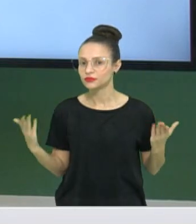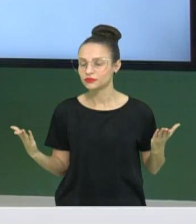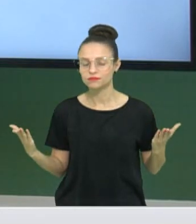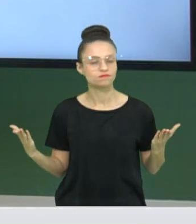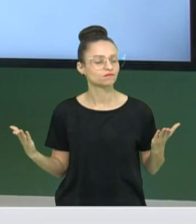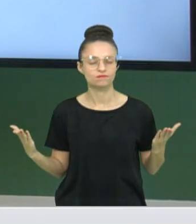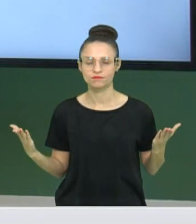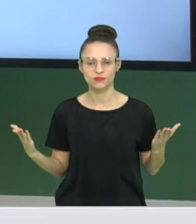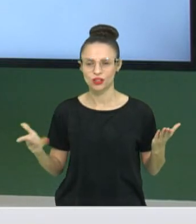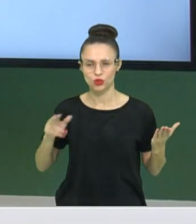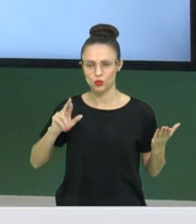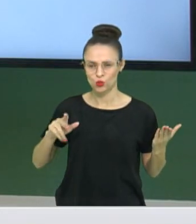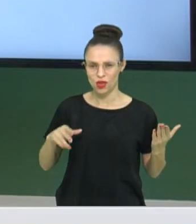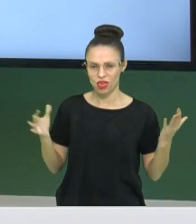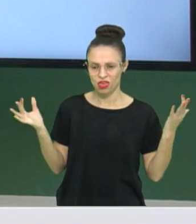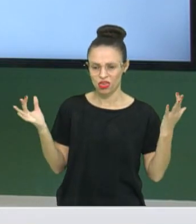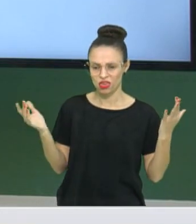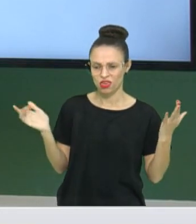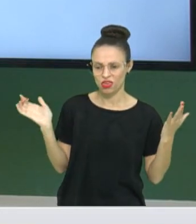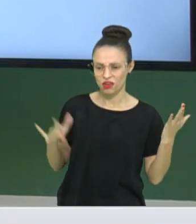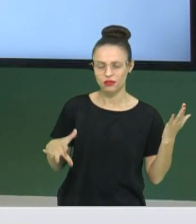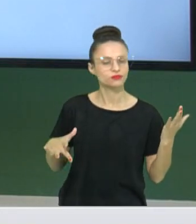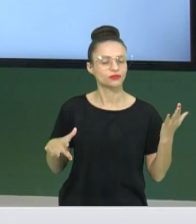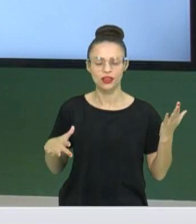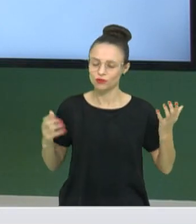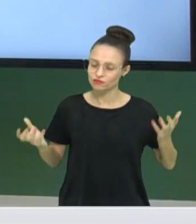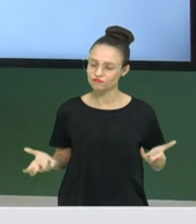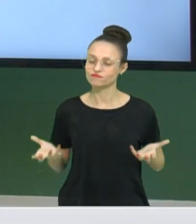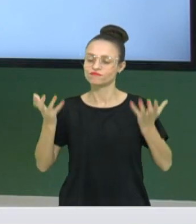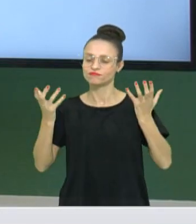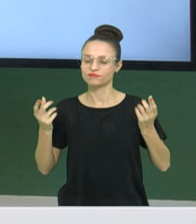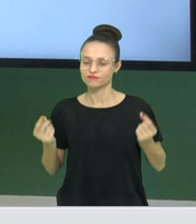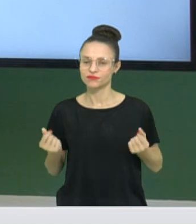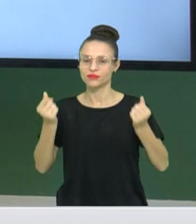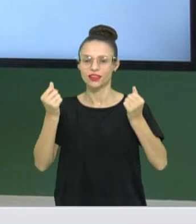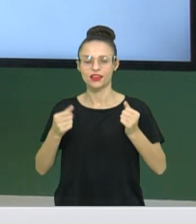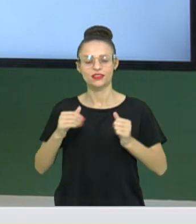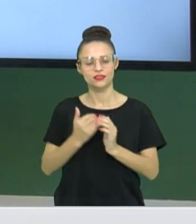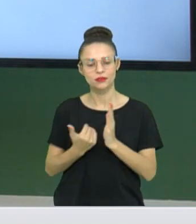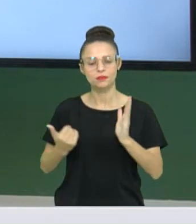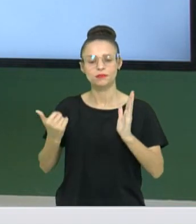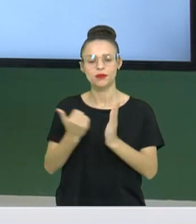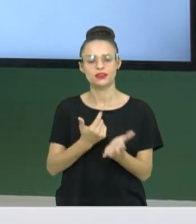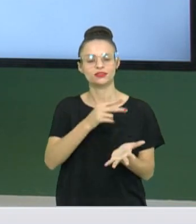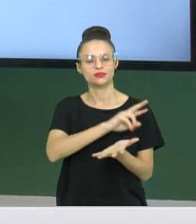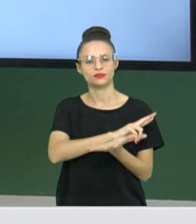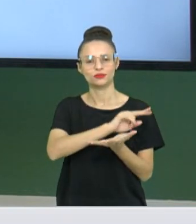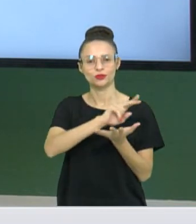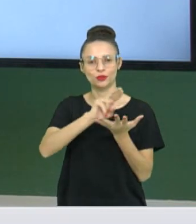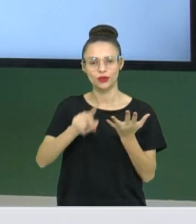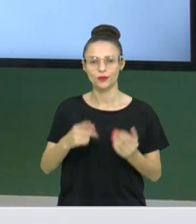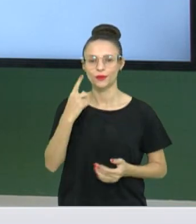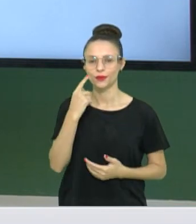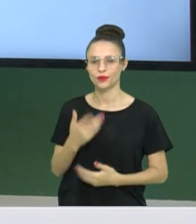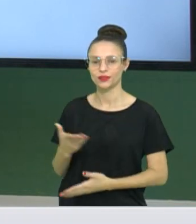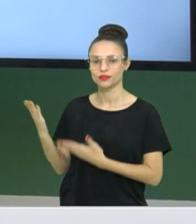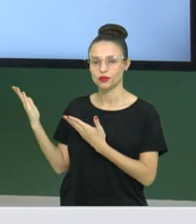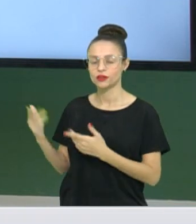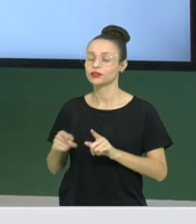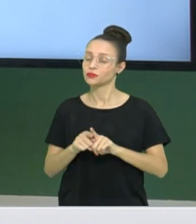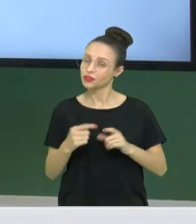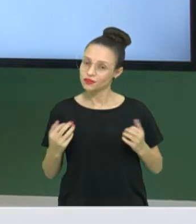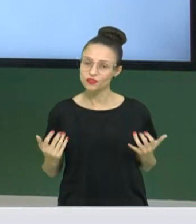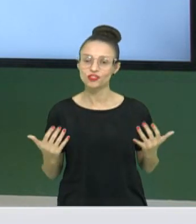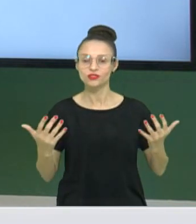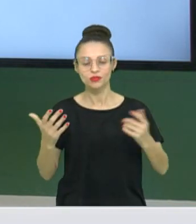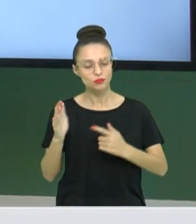não empobrece. Pelo contrário, enriquece e nos torna muito mais plurais. Olha só, e a vegetação